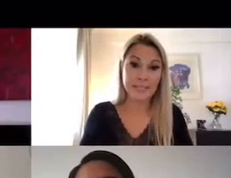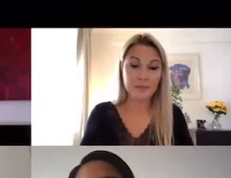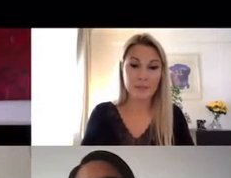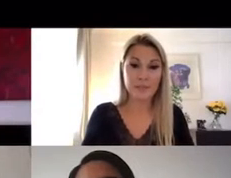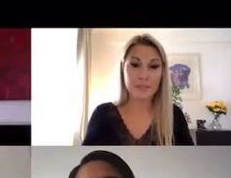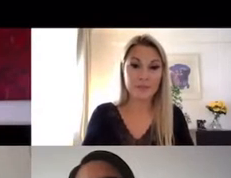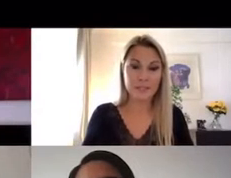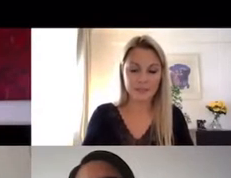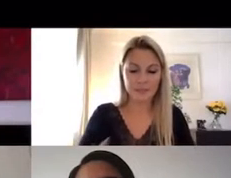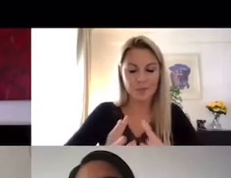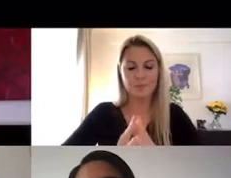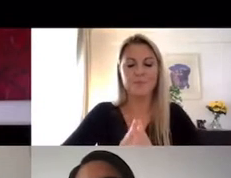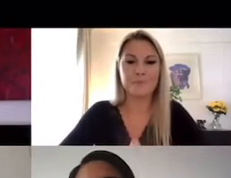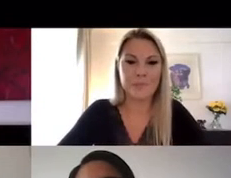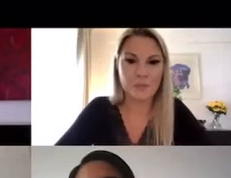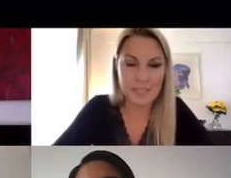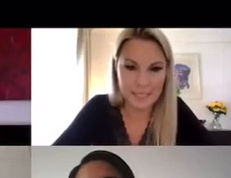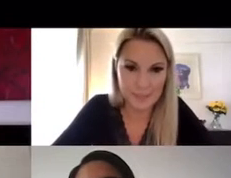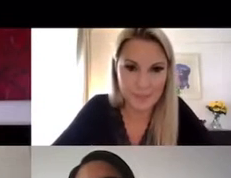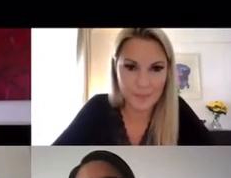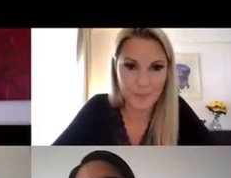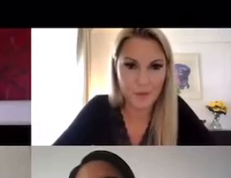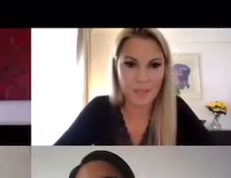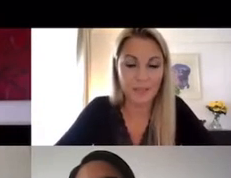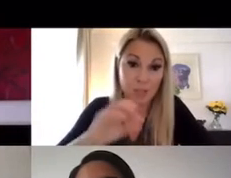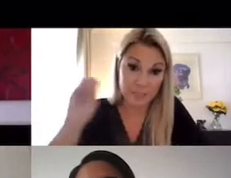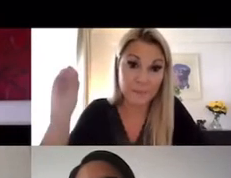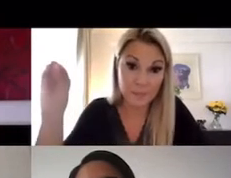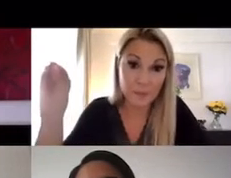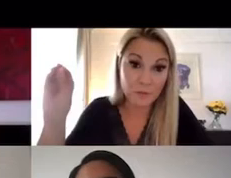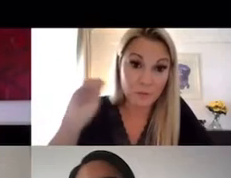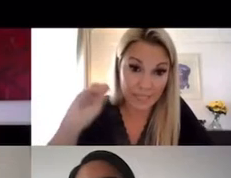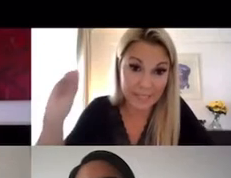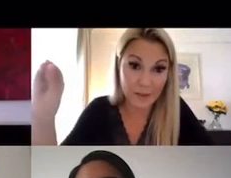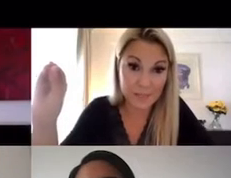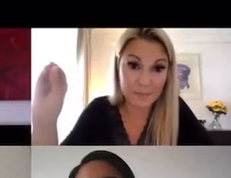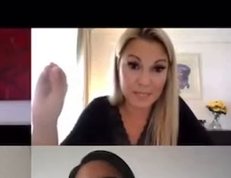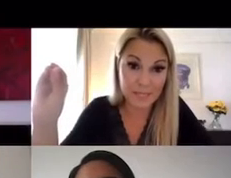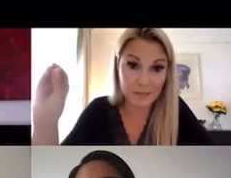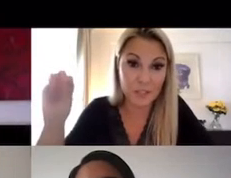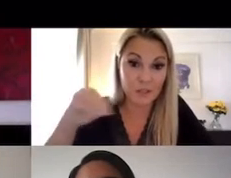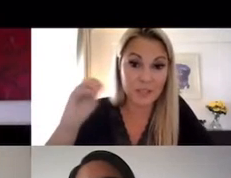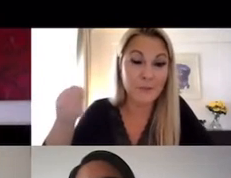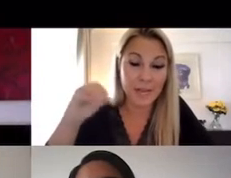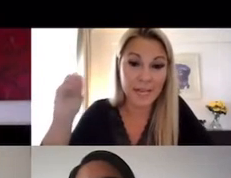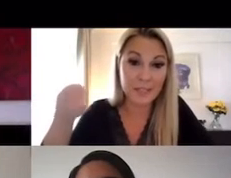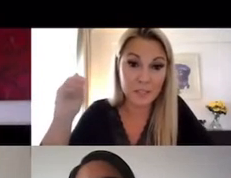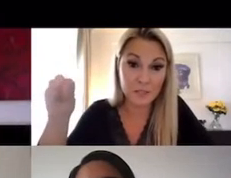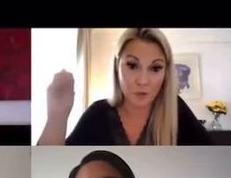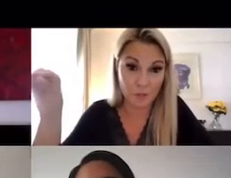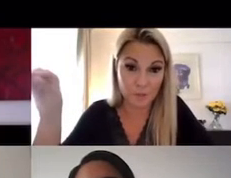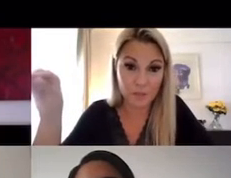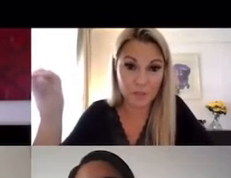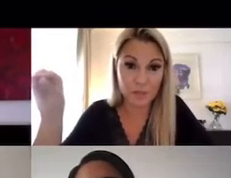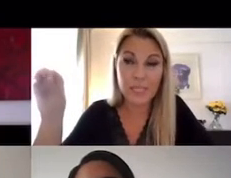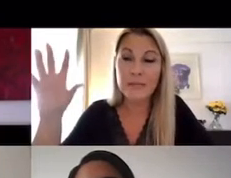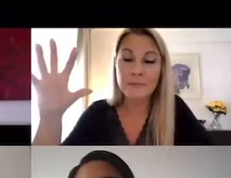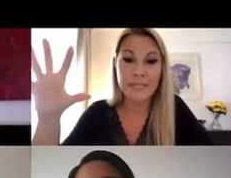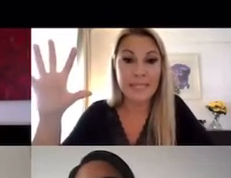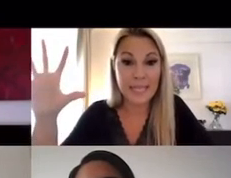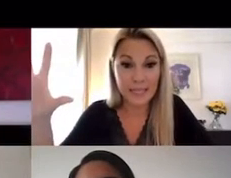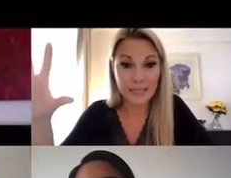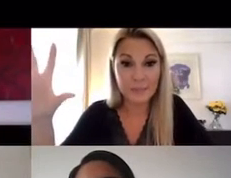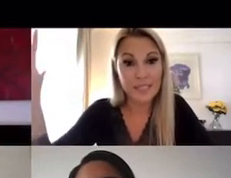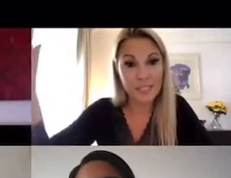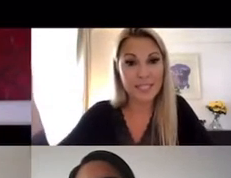Então, eu tinha aqui um trabalhinho a fazer. Então, fiz assim. Ok, eu já tinha percebido o que é que estava aqui a passar. Ou seja, eu tentei várias formas